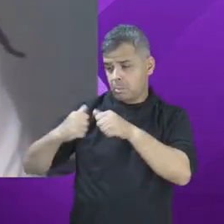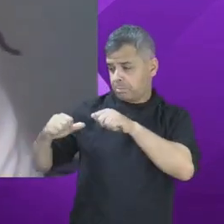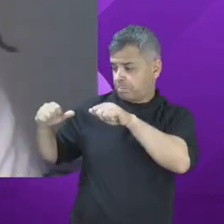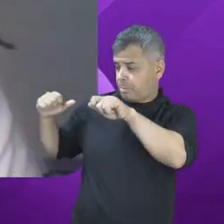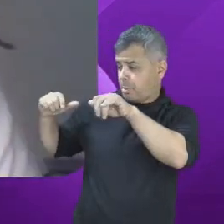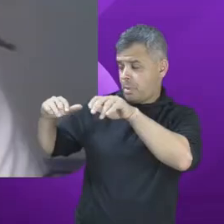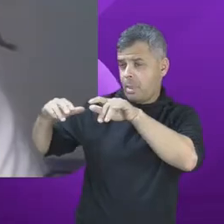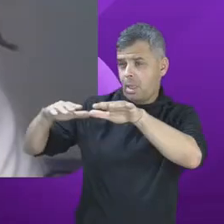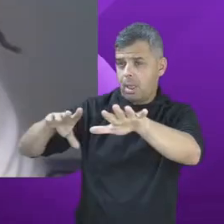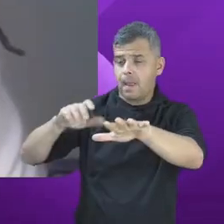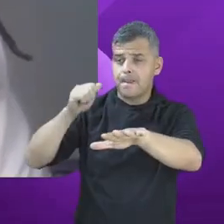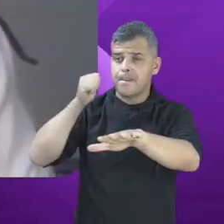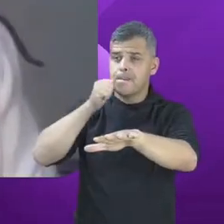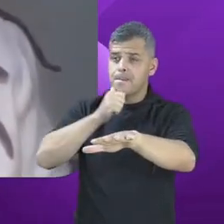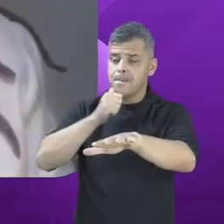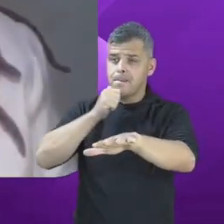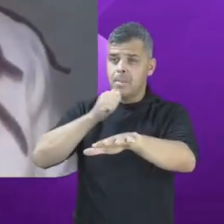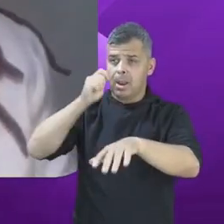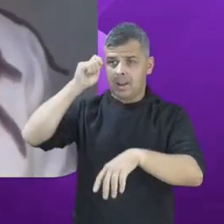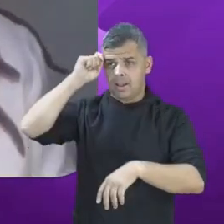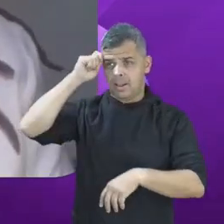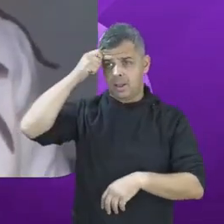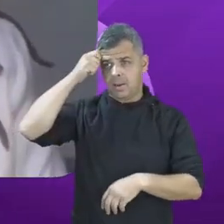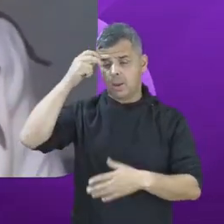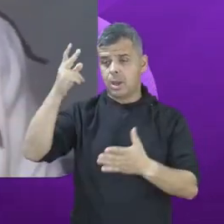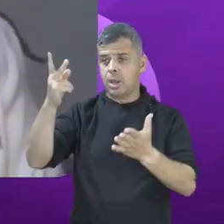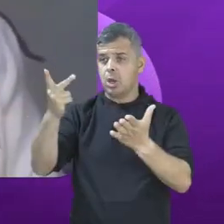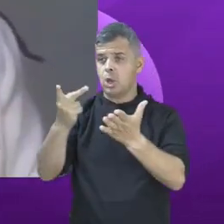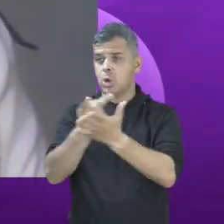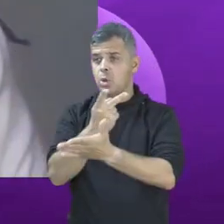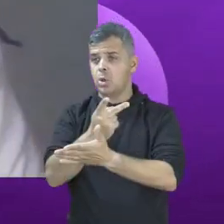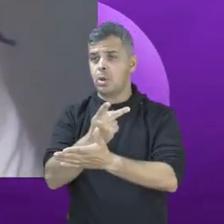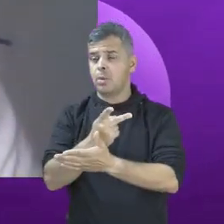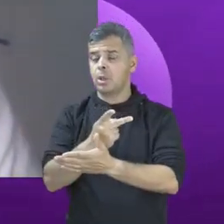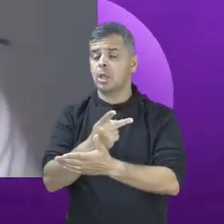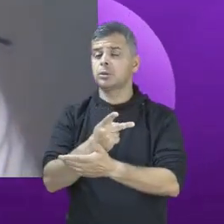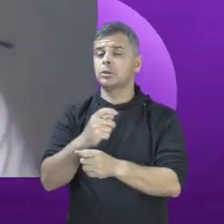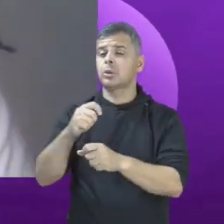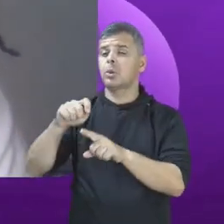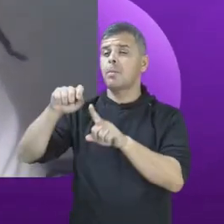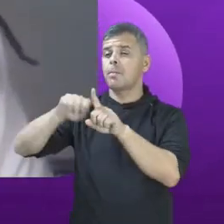né, das Mulheres Negras, que acontece em novembro,